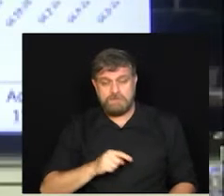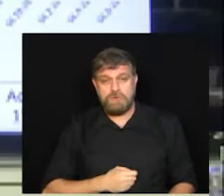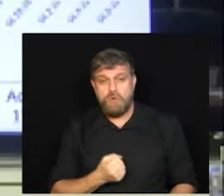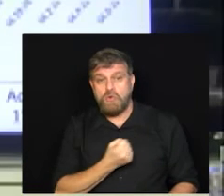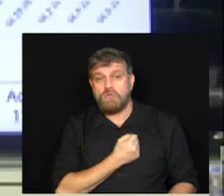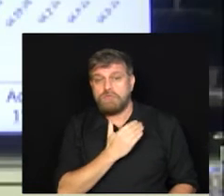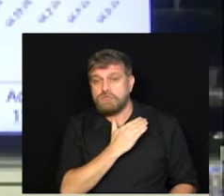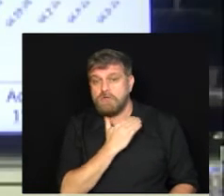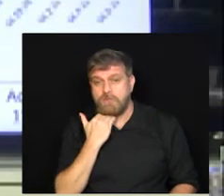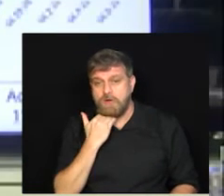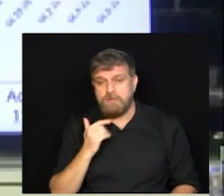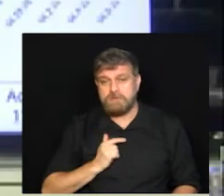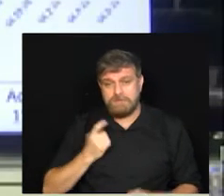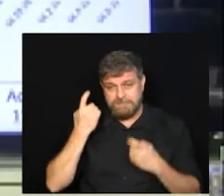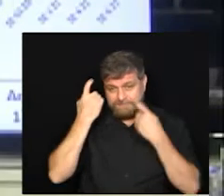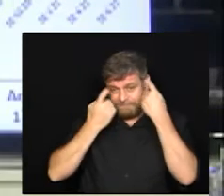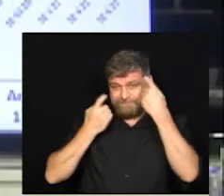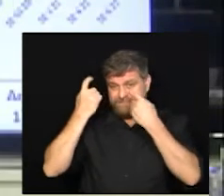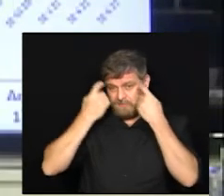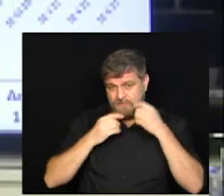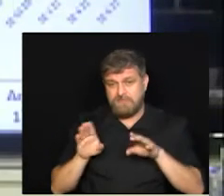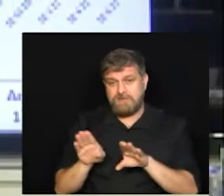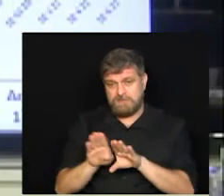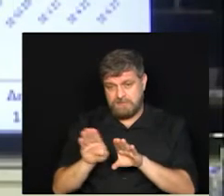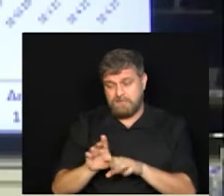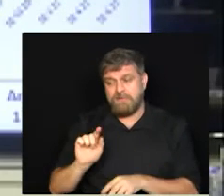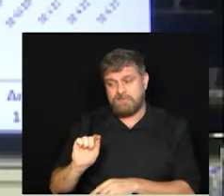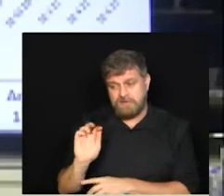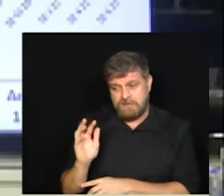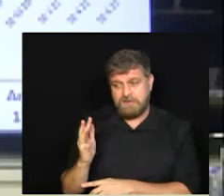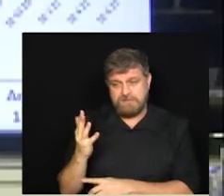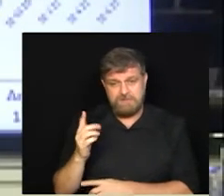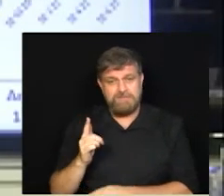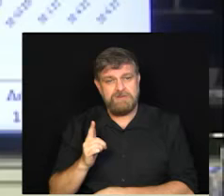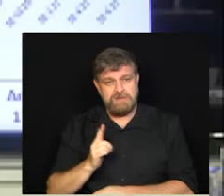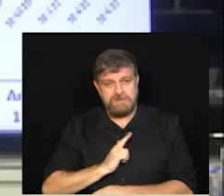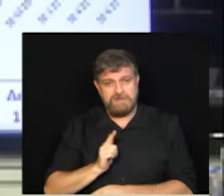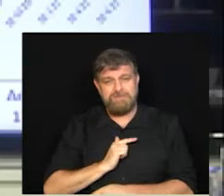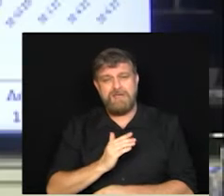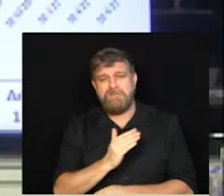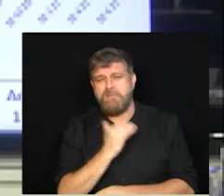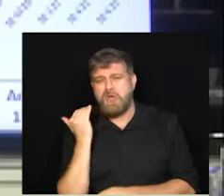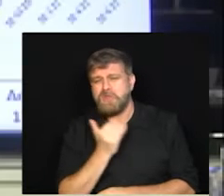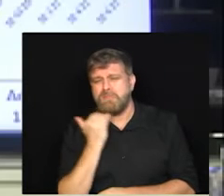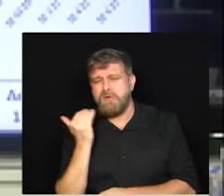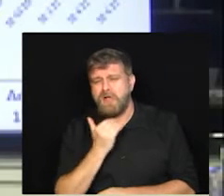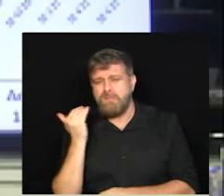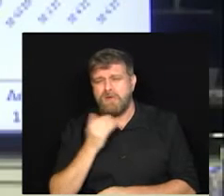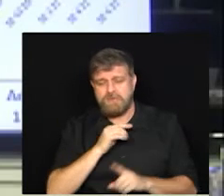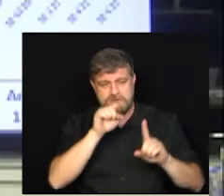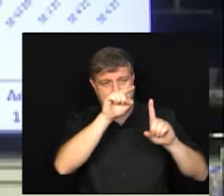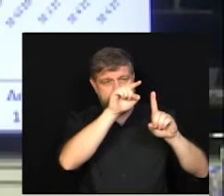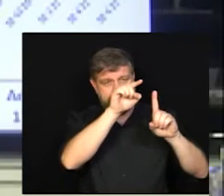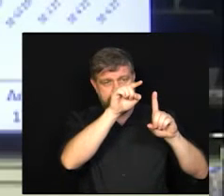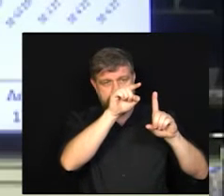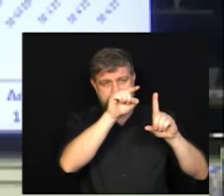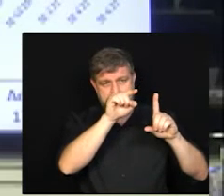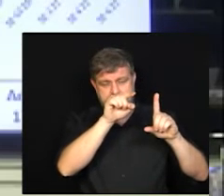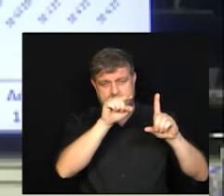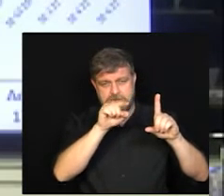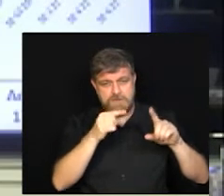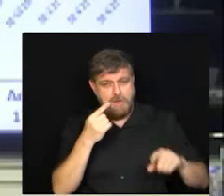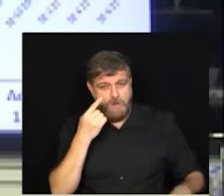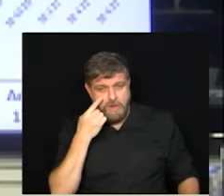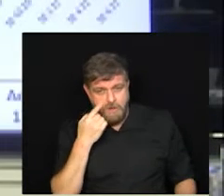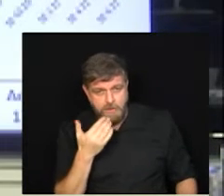nós estamos bastante preocupados também. A gente teve muito óbito, daí foi caindo realmente o nosso número de óbitos